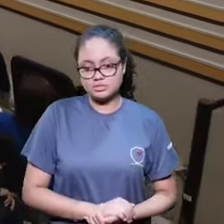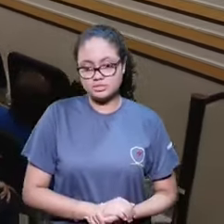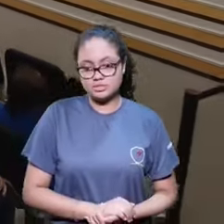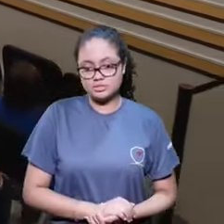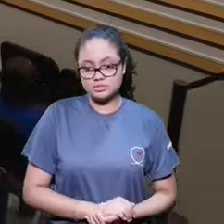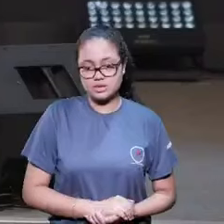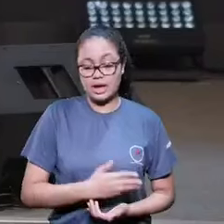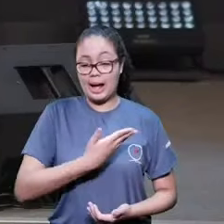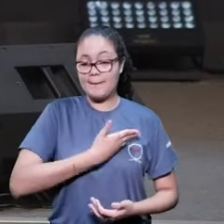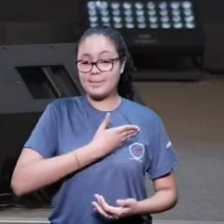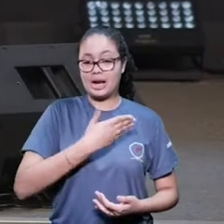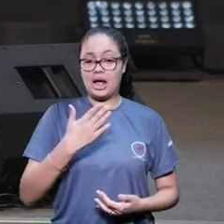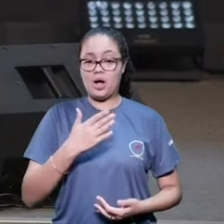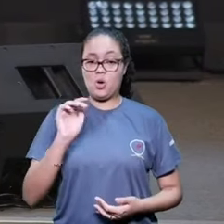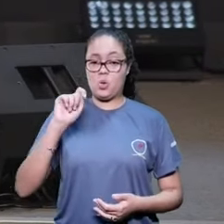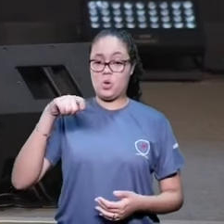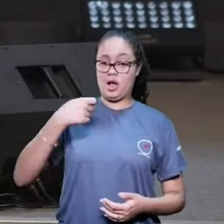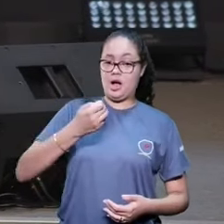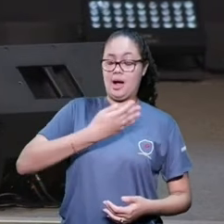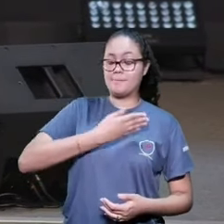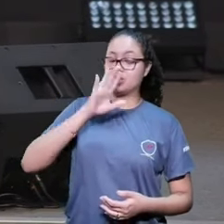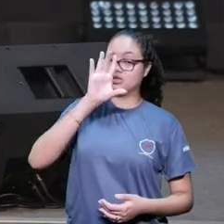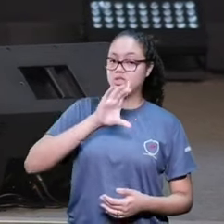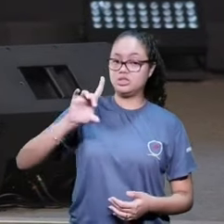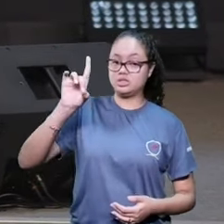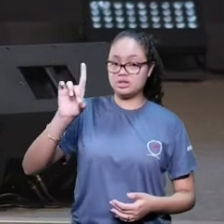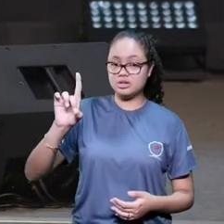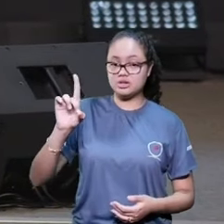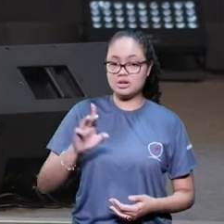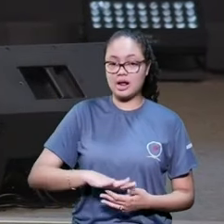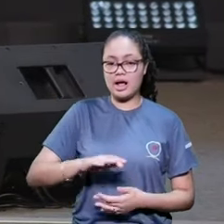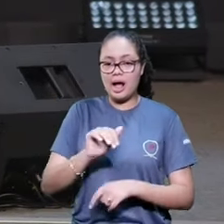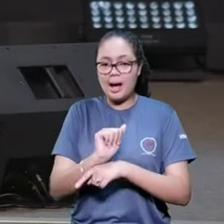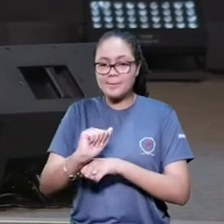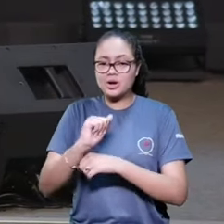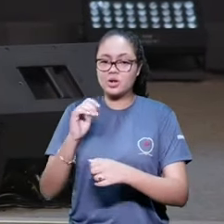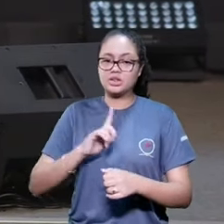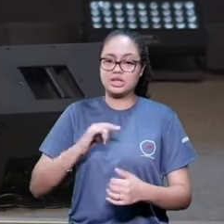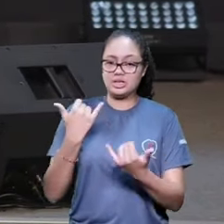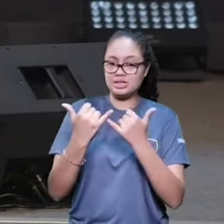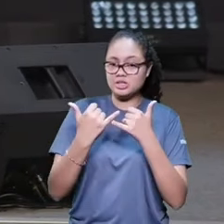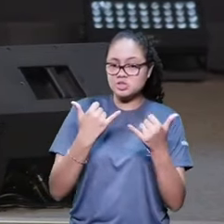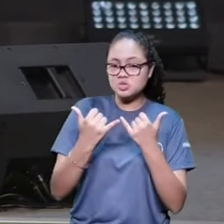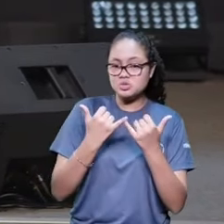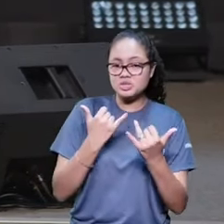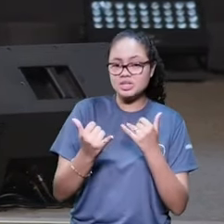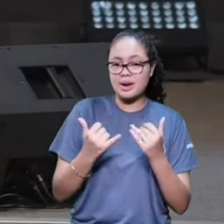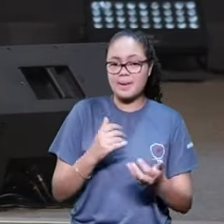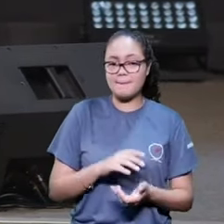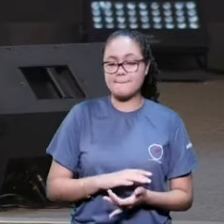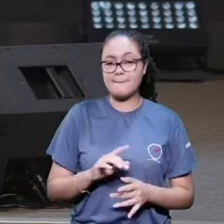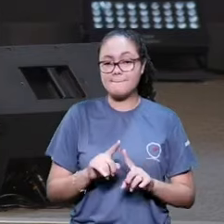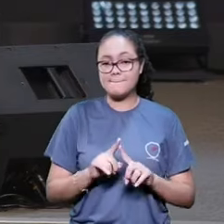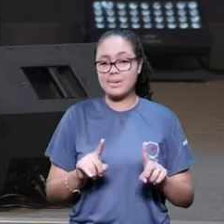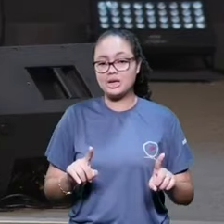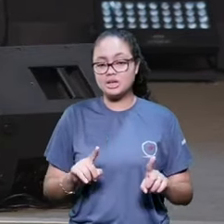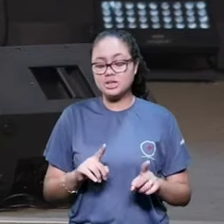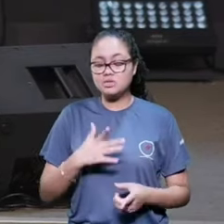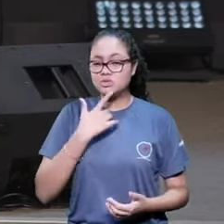Abraão é amigo de Deus, mas não é advogado fiel. Abraão tem intimidade para chegar até a ele, mas não tem sangue para